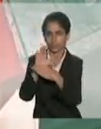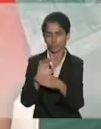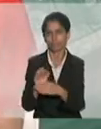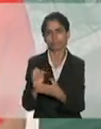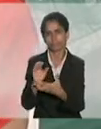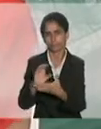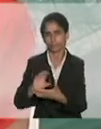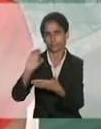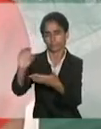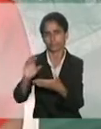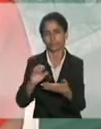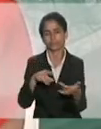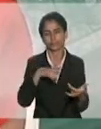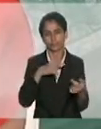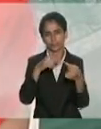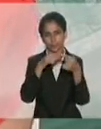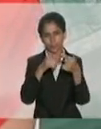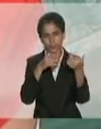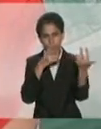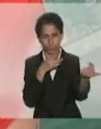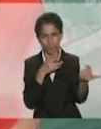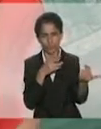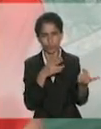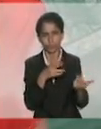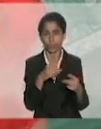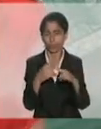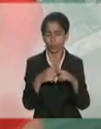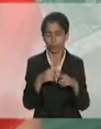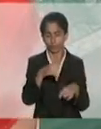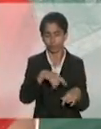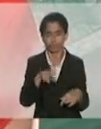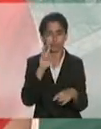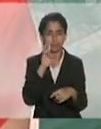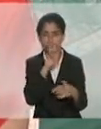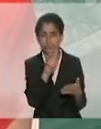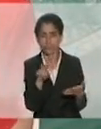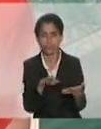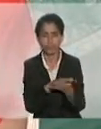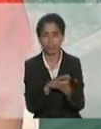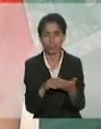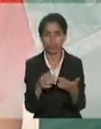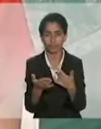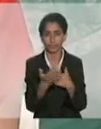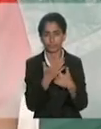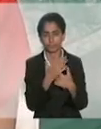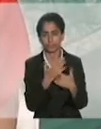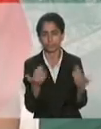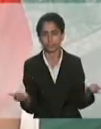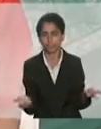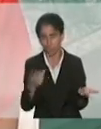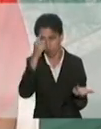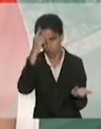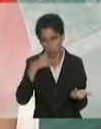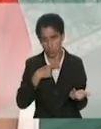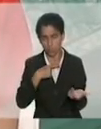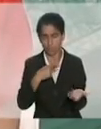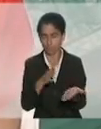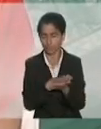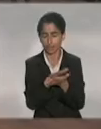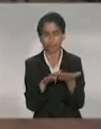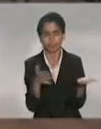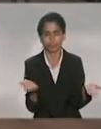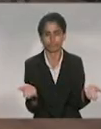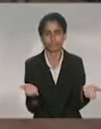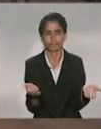ver com essa questão que a gente está falando aqui, da gente não ver, no final das contas, como é que esse benefício chega à população? Porque, veja